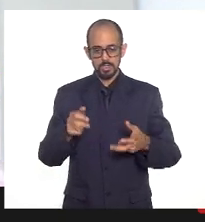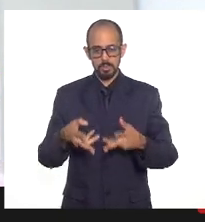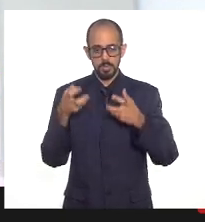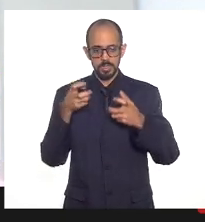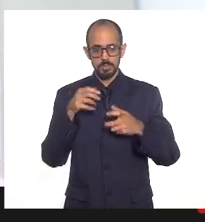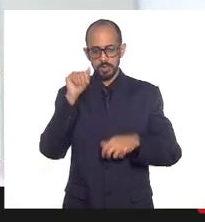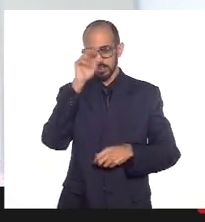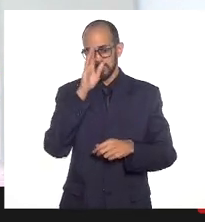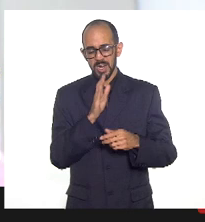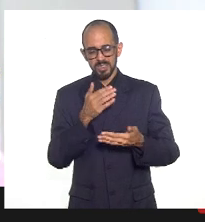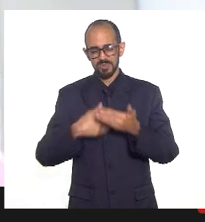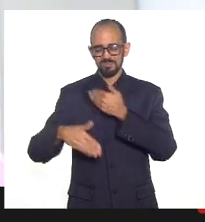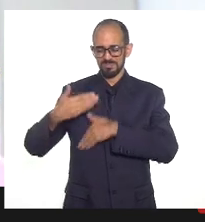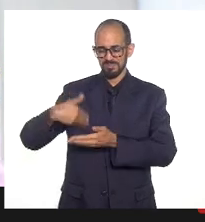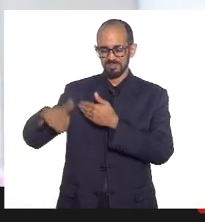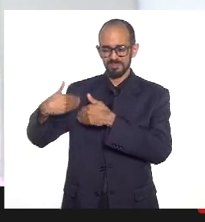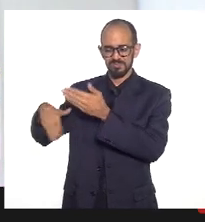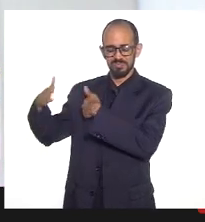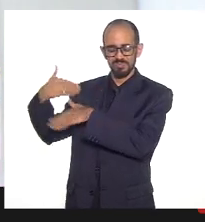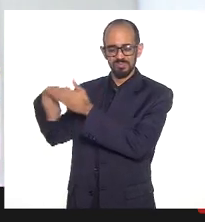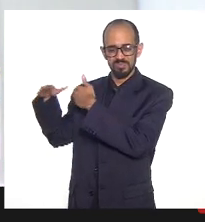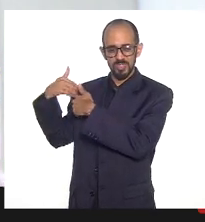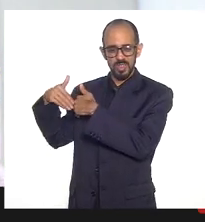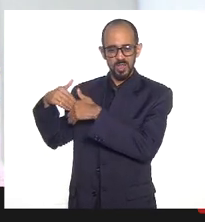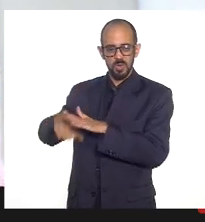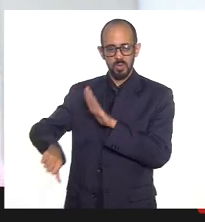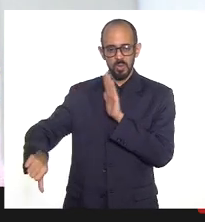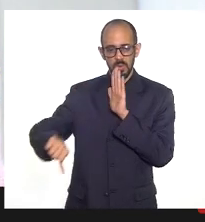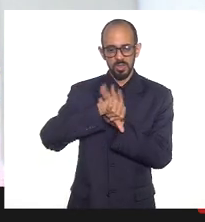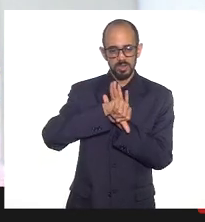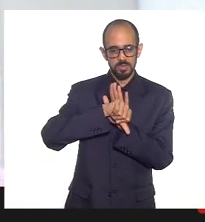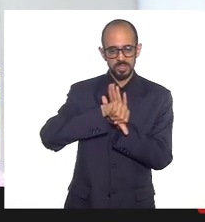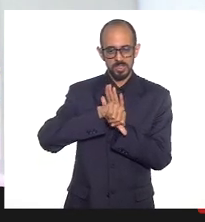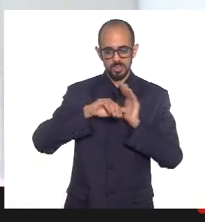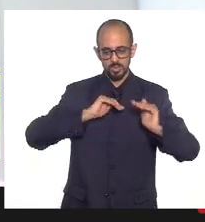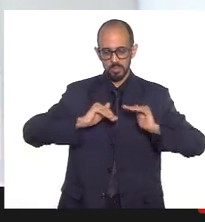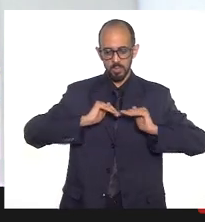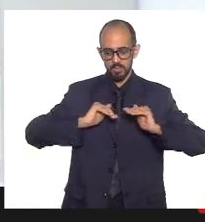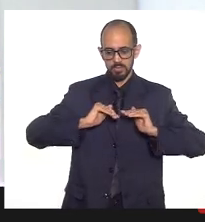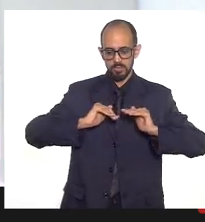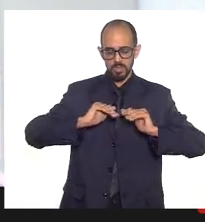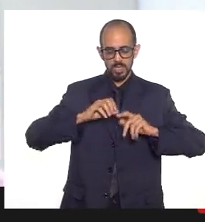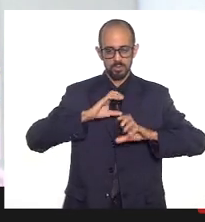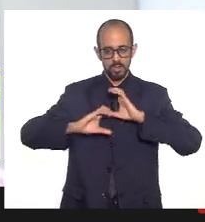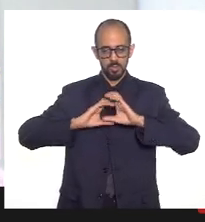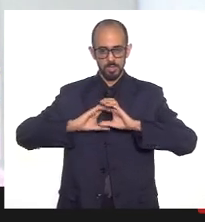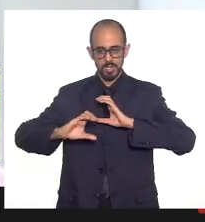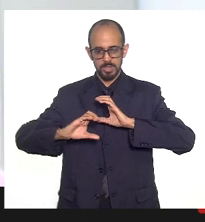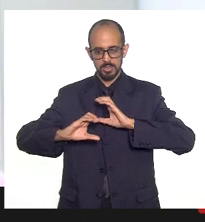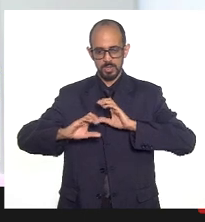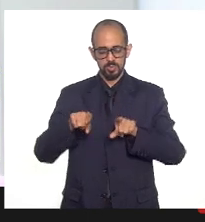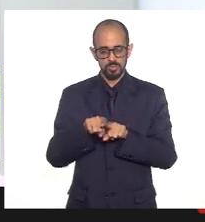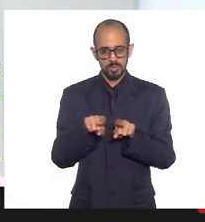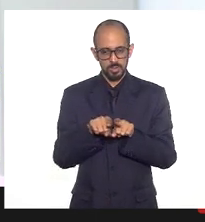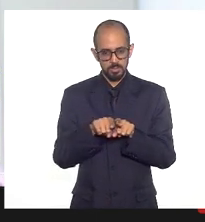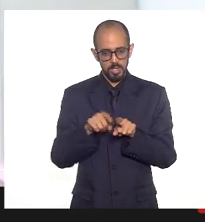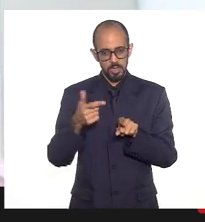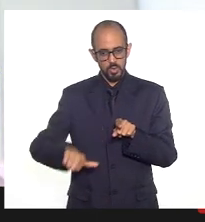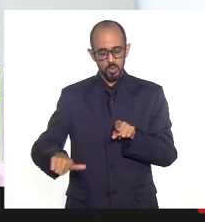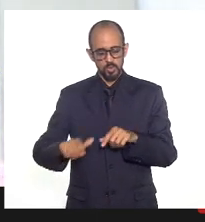muitos retrocessos com a criminalização dos movimentos por democratização da comunicação, seja aqueles movimentos que atuam